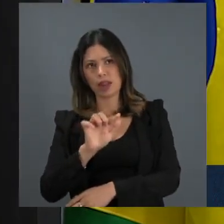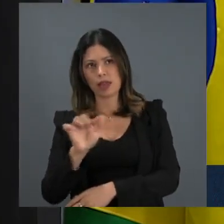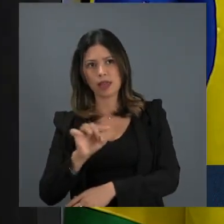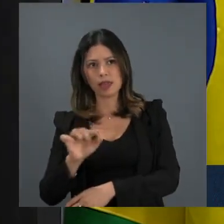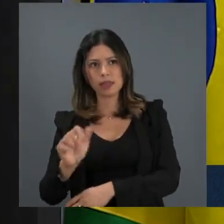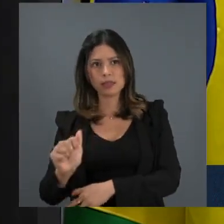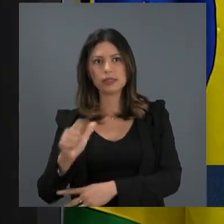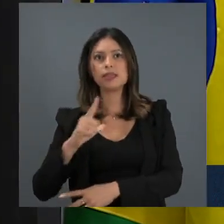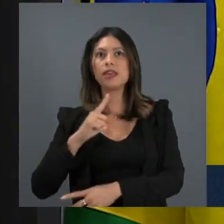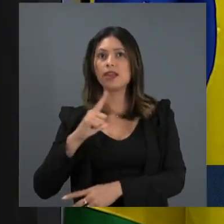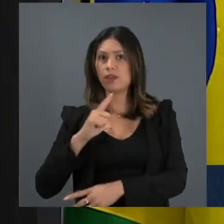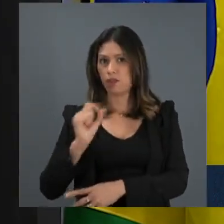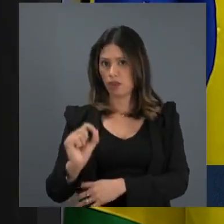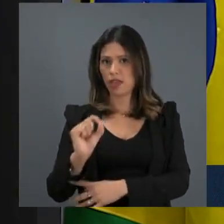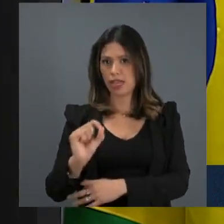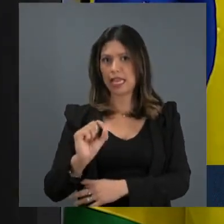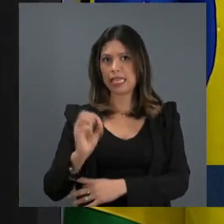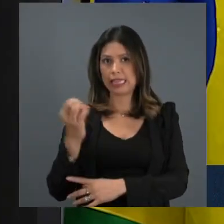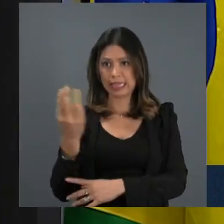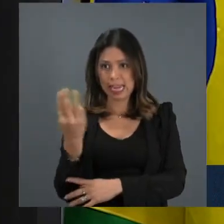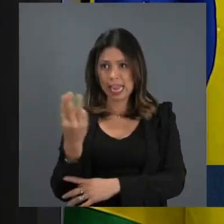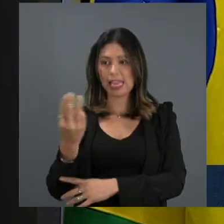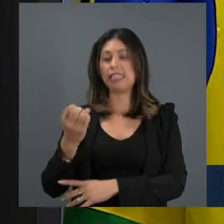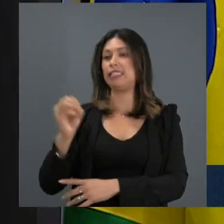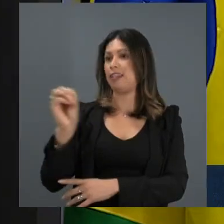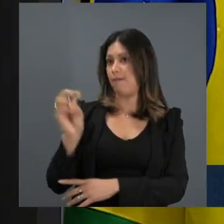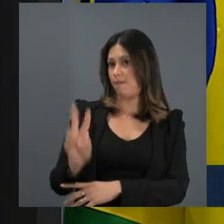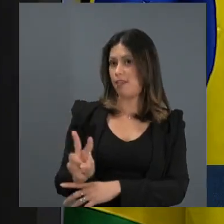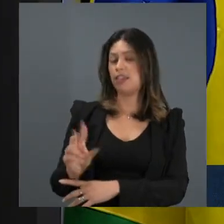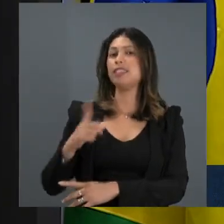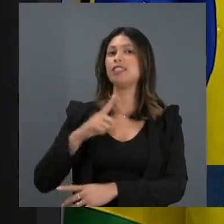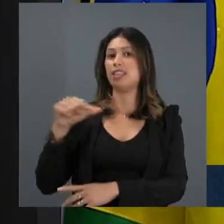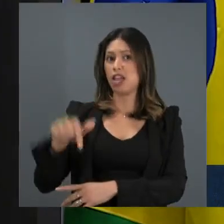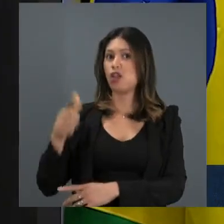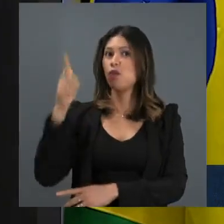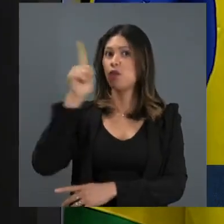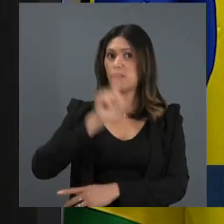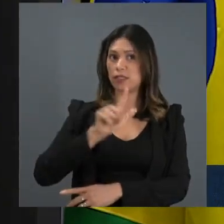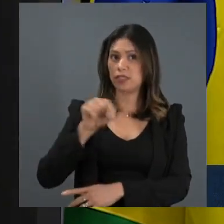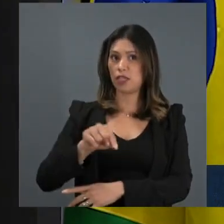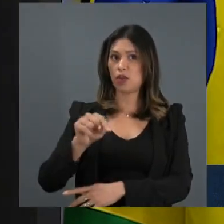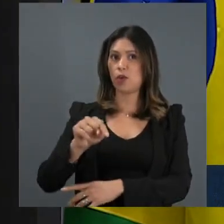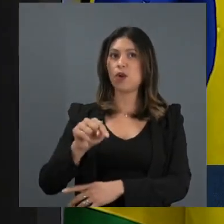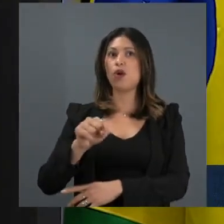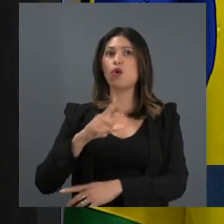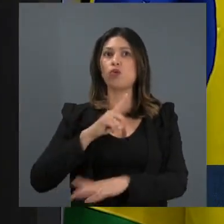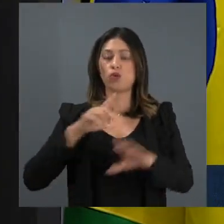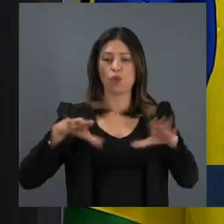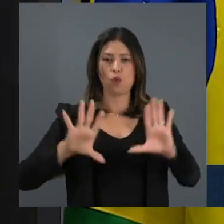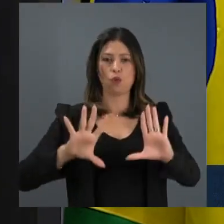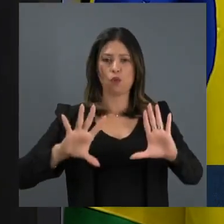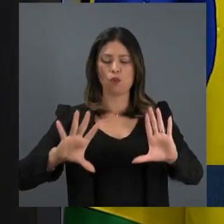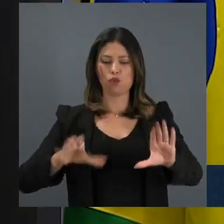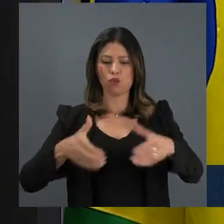do Nordeste, num jogo dificílimo, lá no estádio Rei Pelé, eu estava lá,